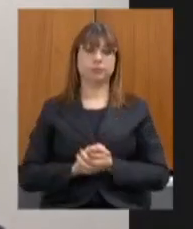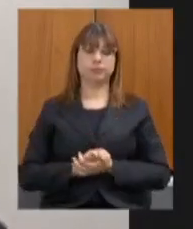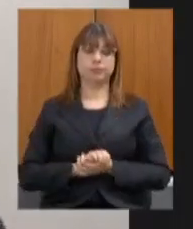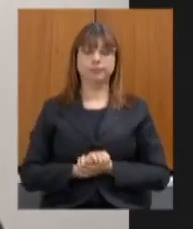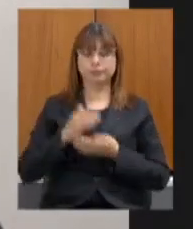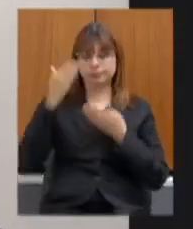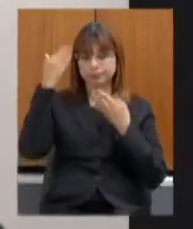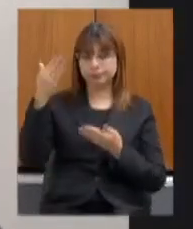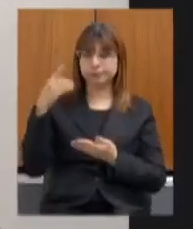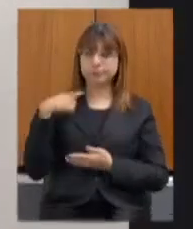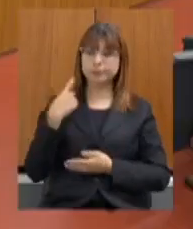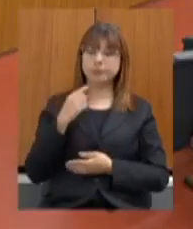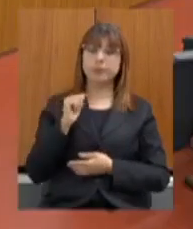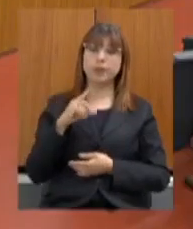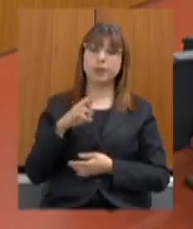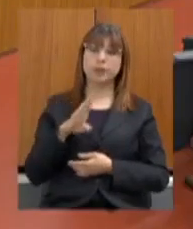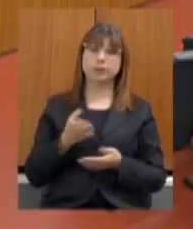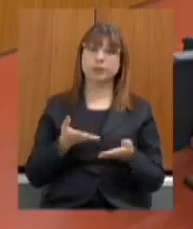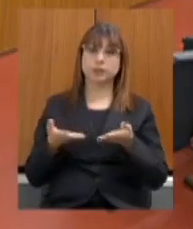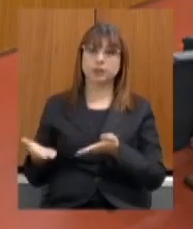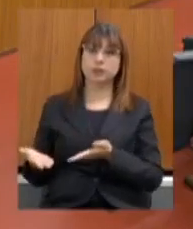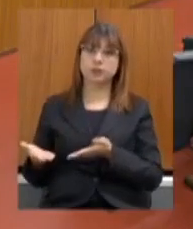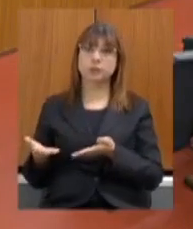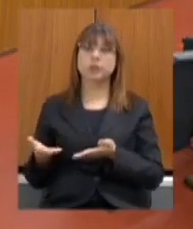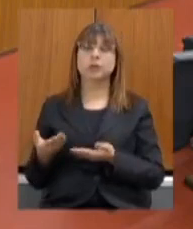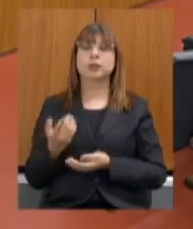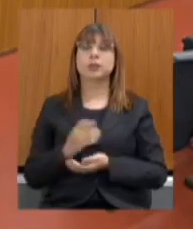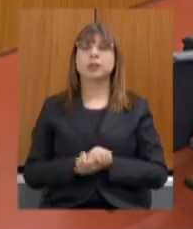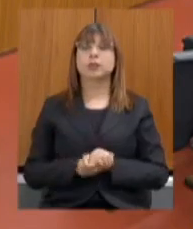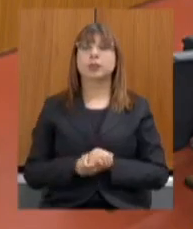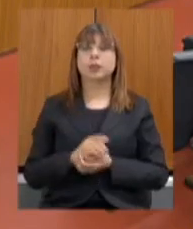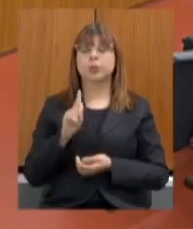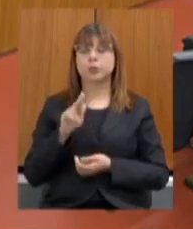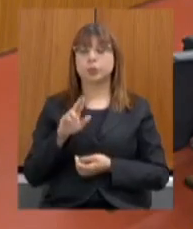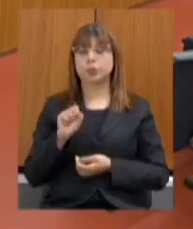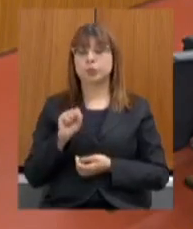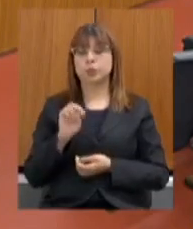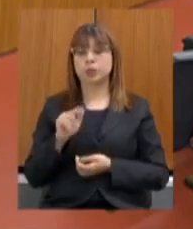Obrigado, deputado André Quintão, com a palavra agora o deputado Gustavo Valadares.